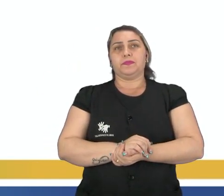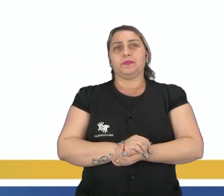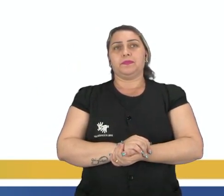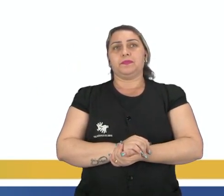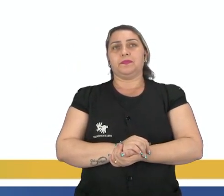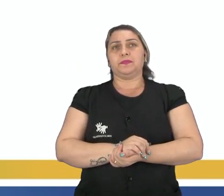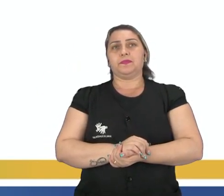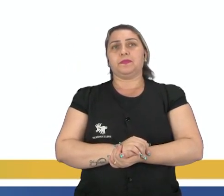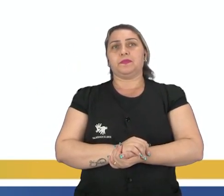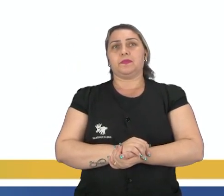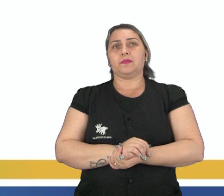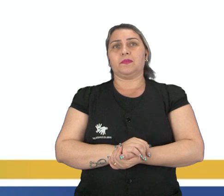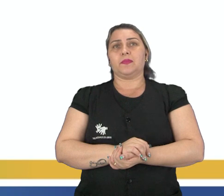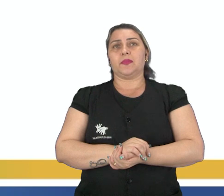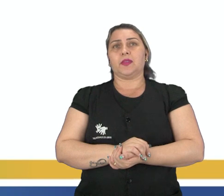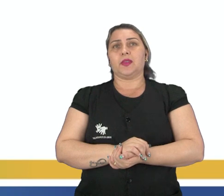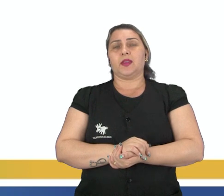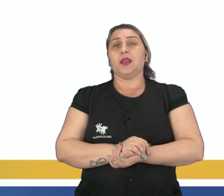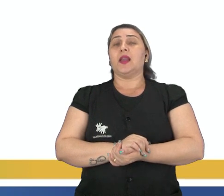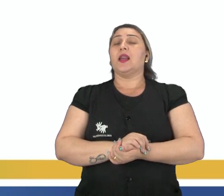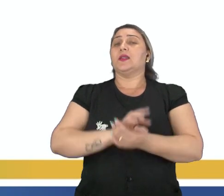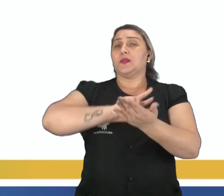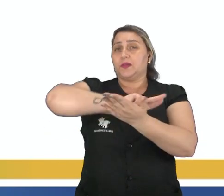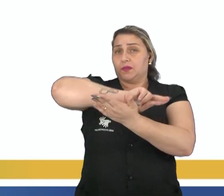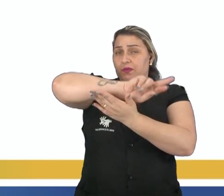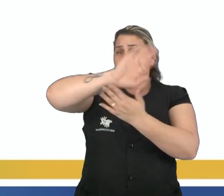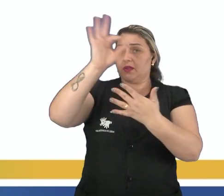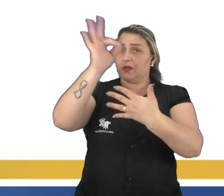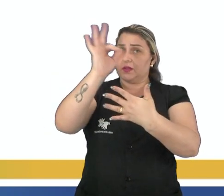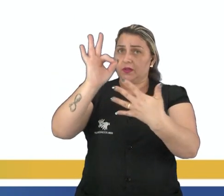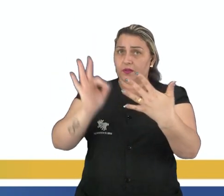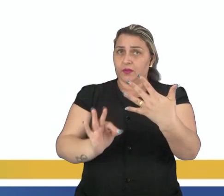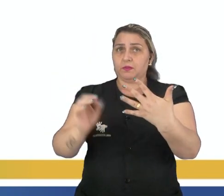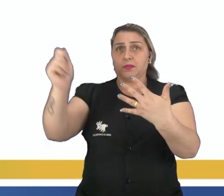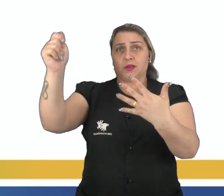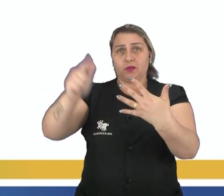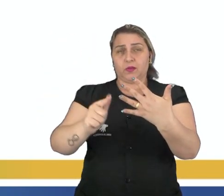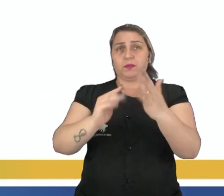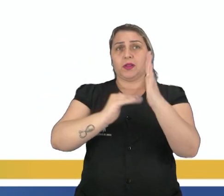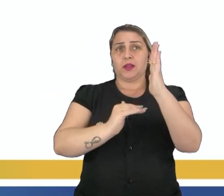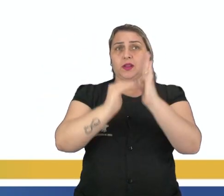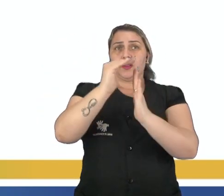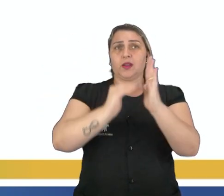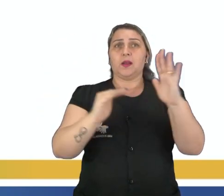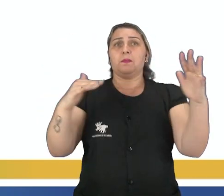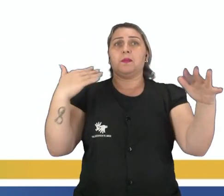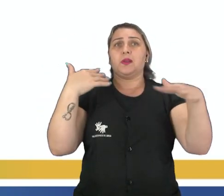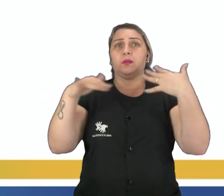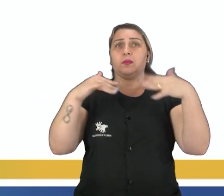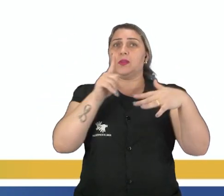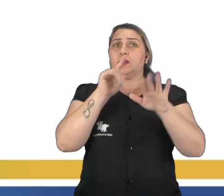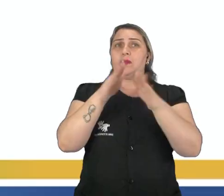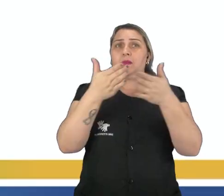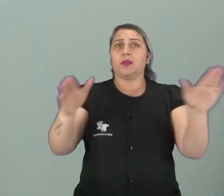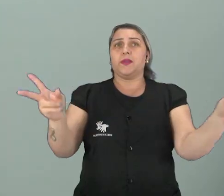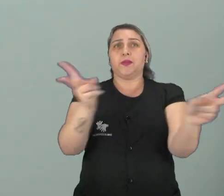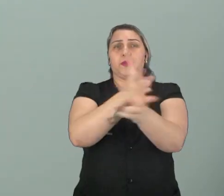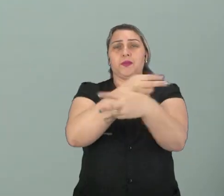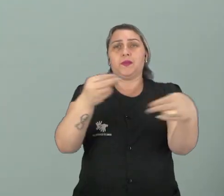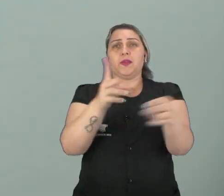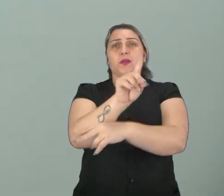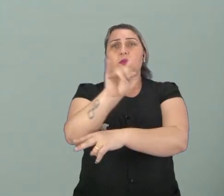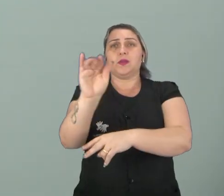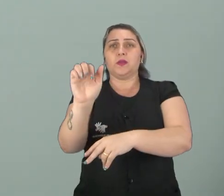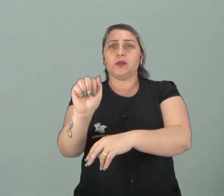No caso, ele pode ser influenciado por diversos fatores. Pode ser influenciado pela luz, pela temperatura, pelo movimento das